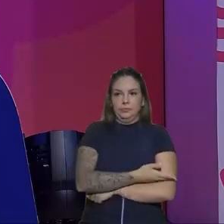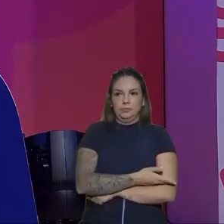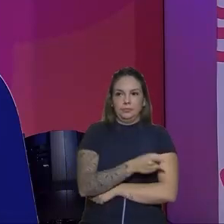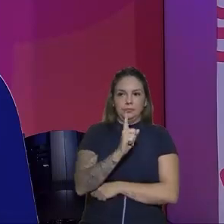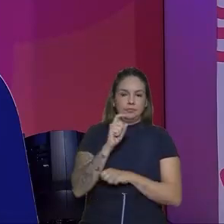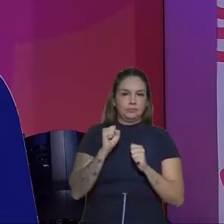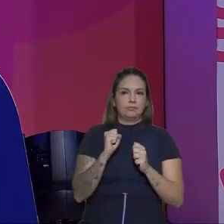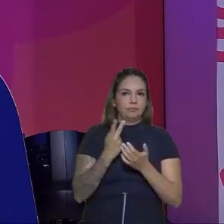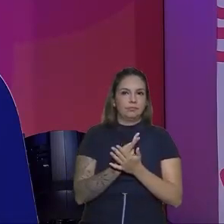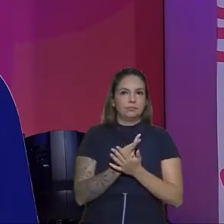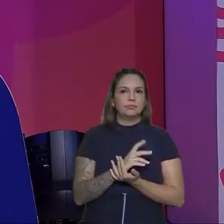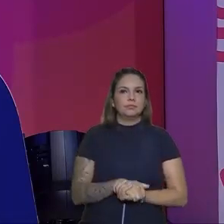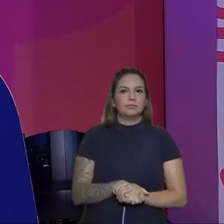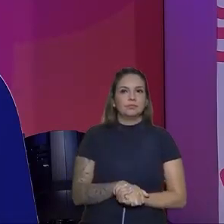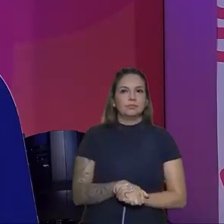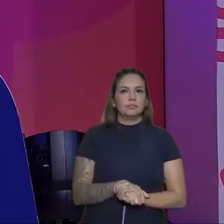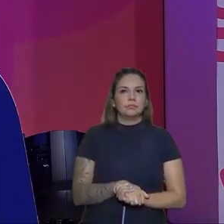mas você também não pode errar.